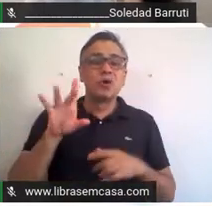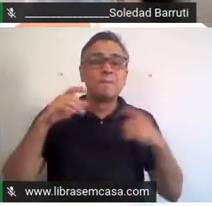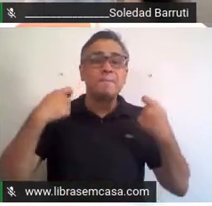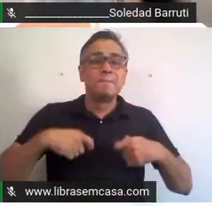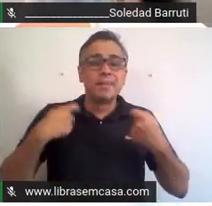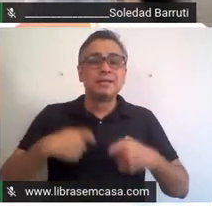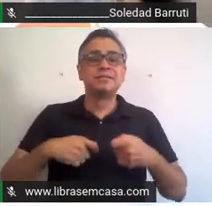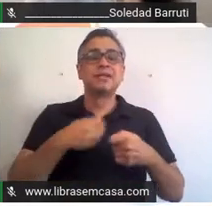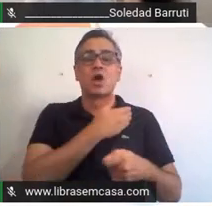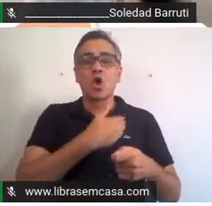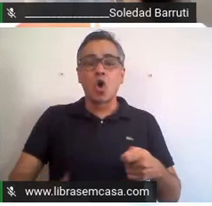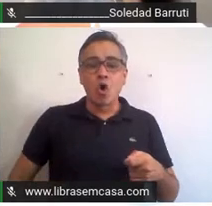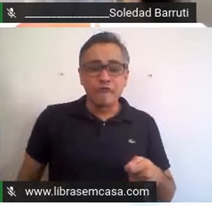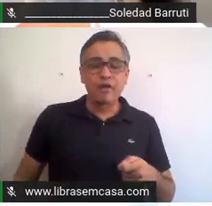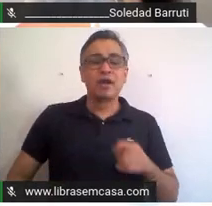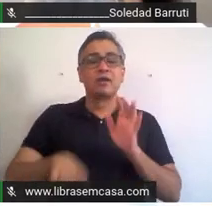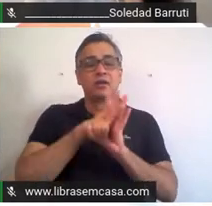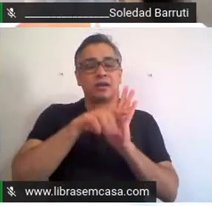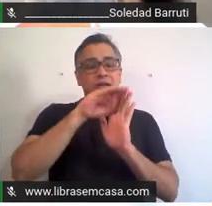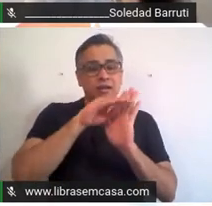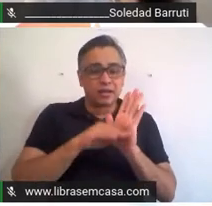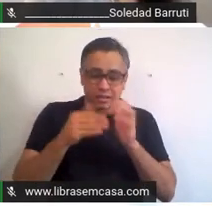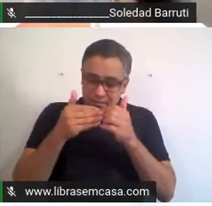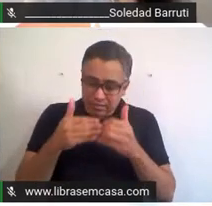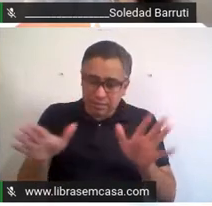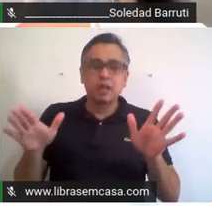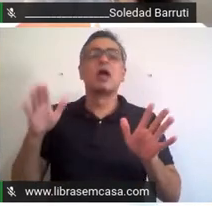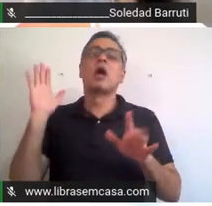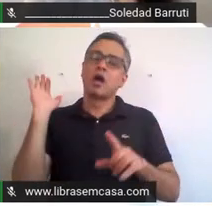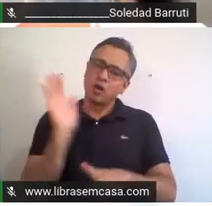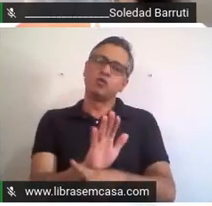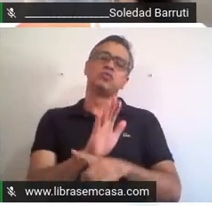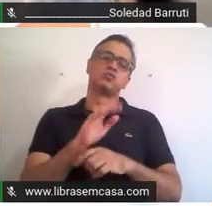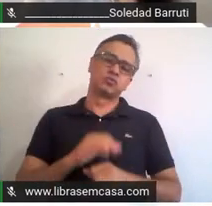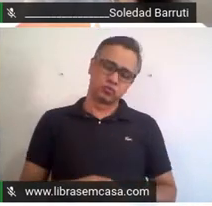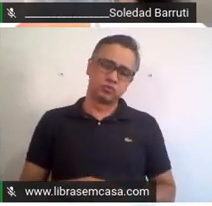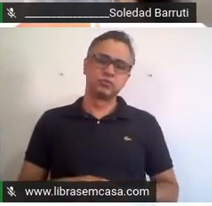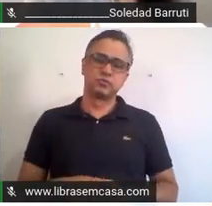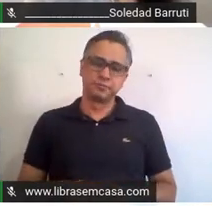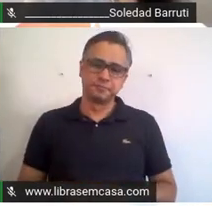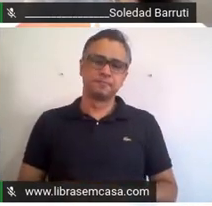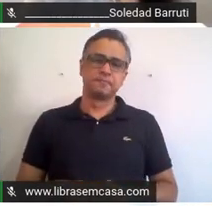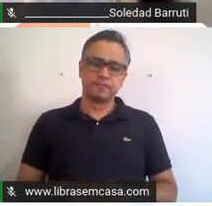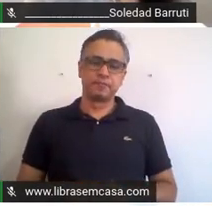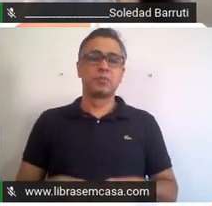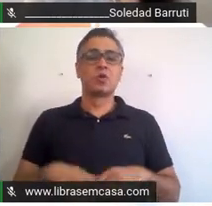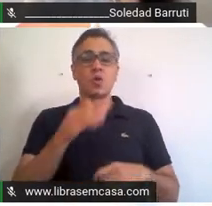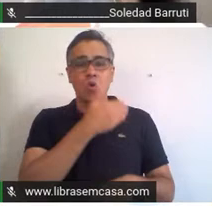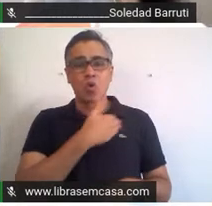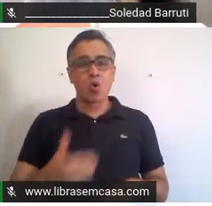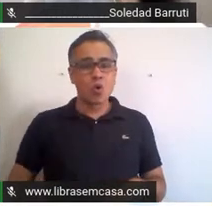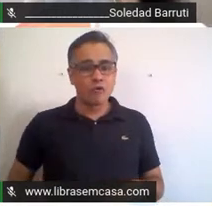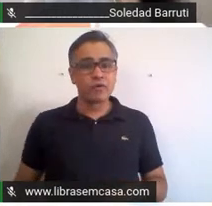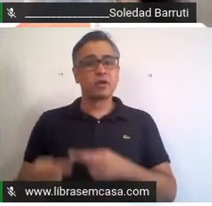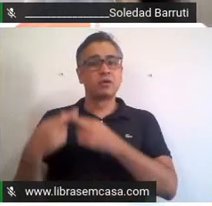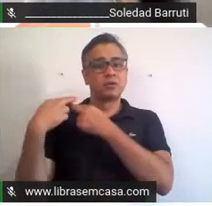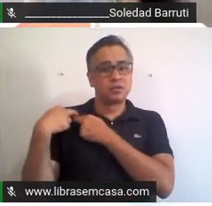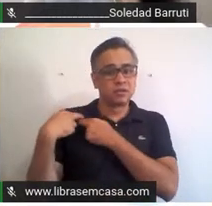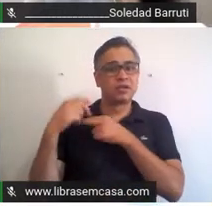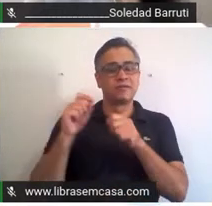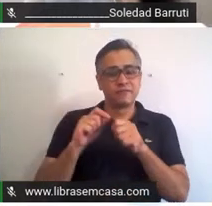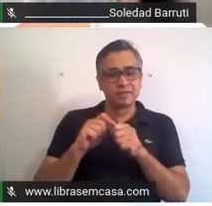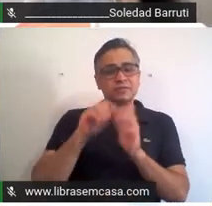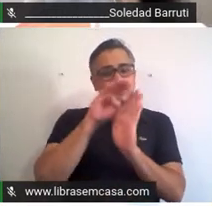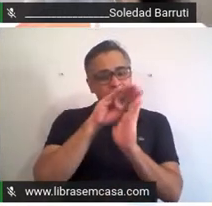onde só políticas públicas podem resolver. E essas políticas públicas, obviamente, têm que ser feitas pelos